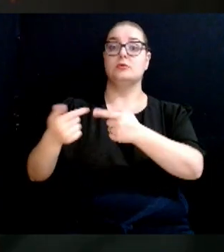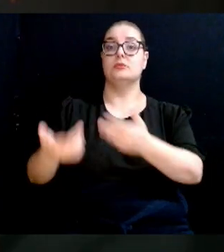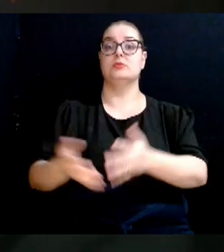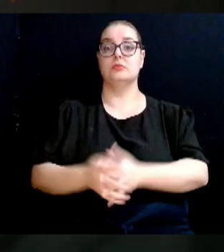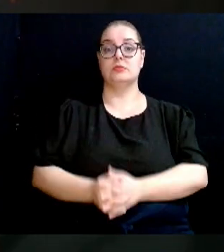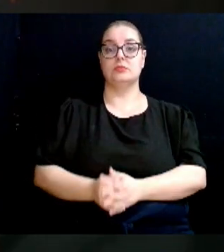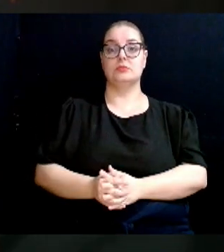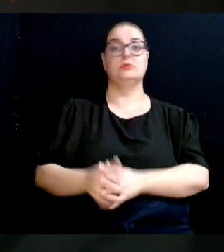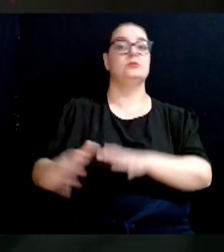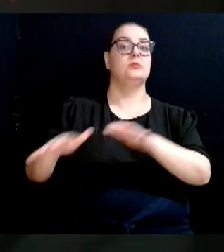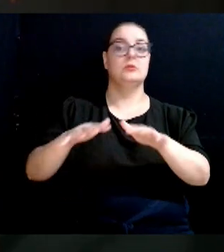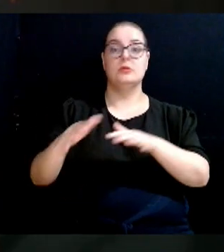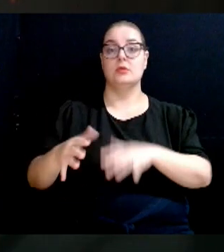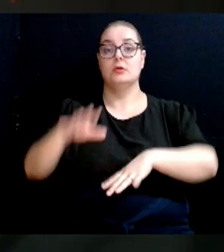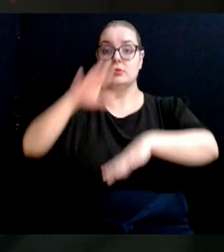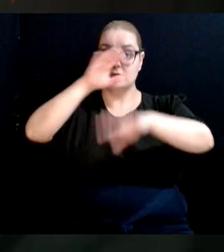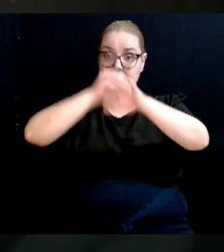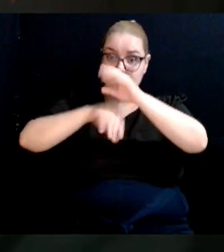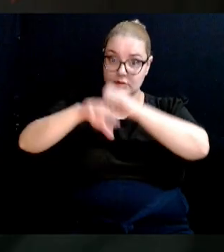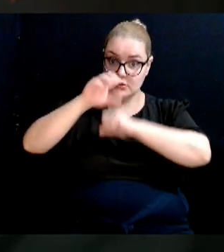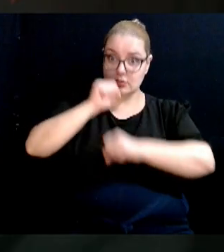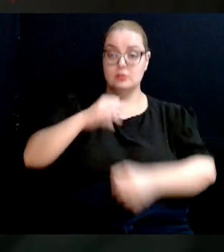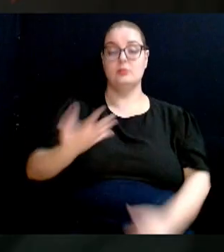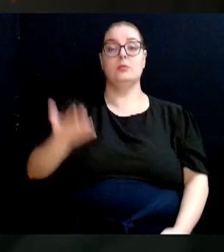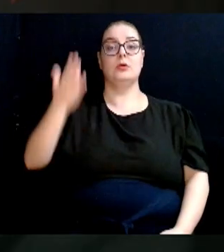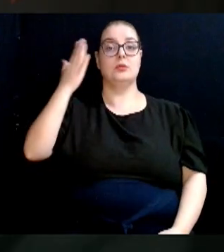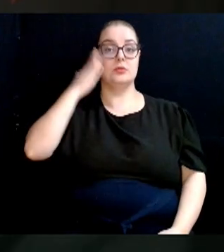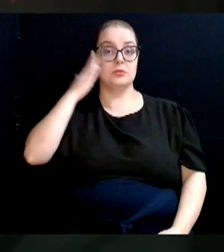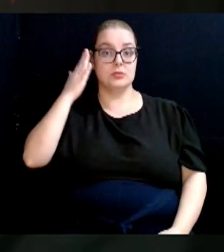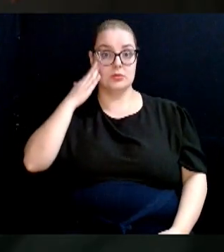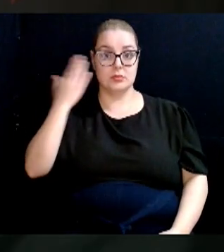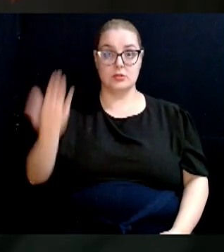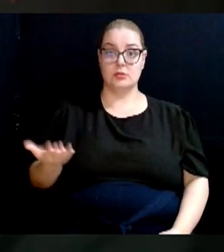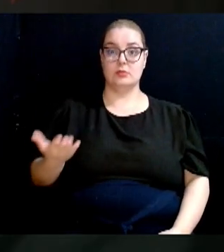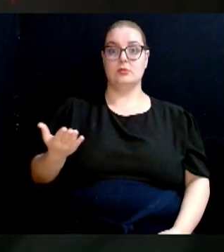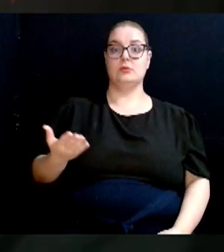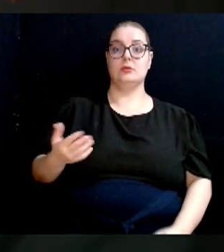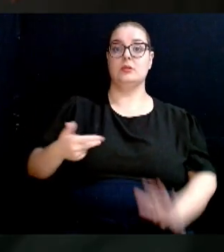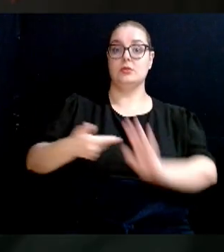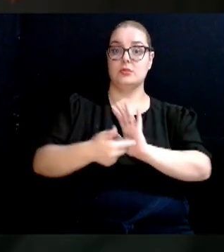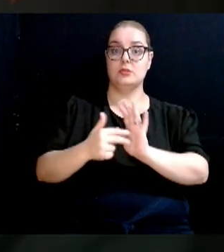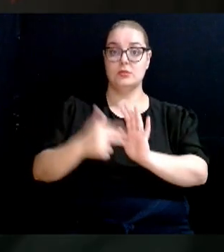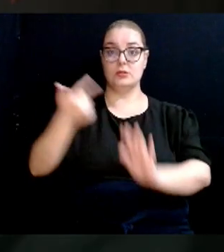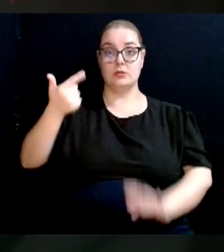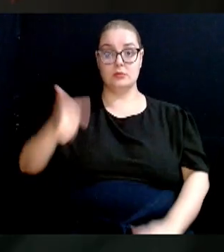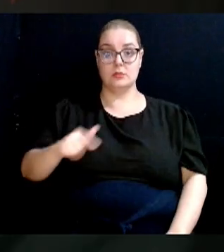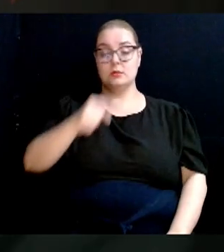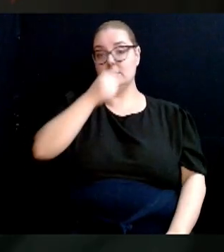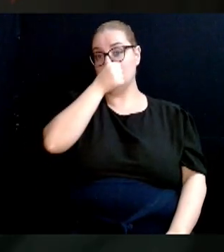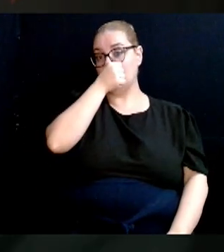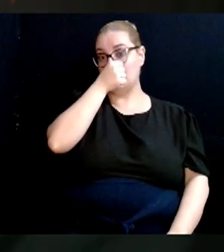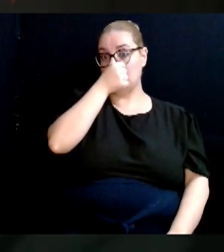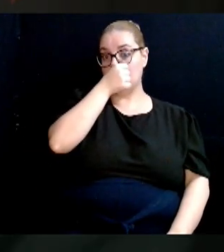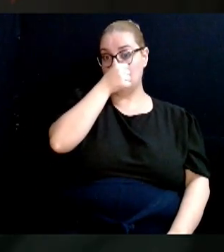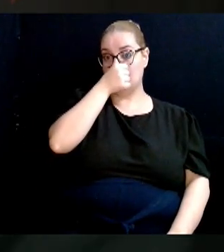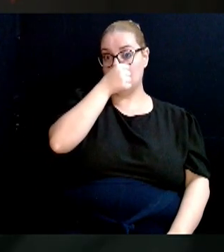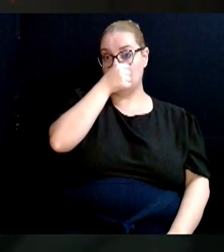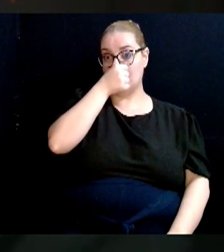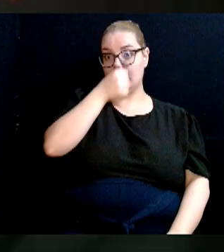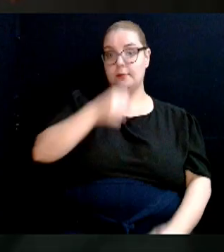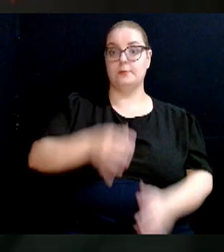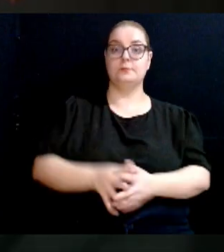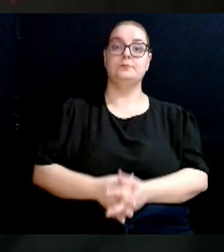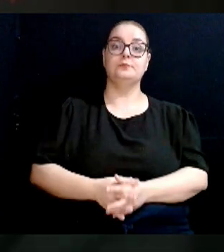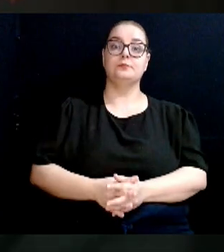movimento de aprendizado, de entendimento, de ressignificação, para que o